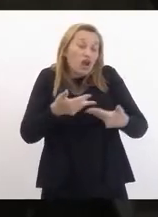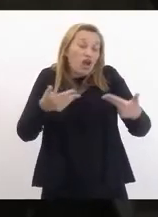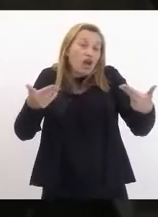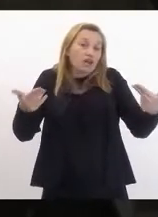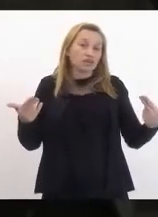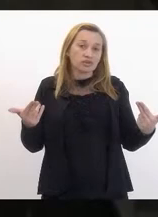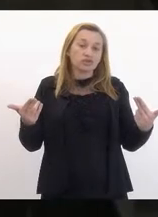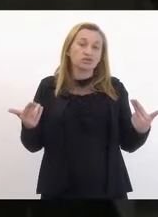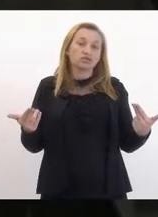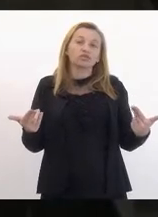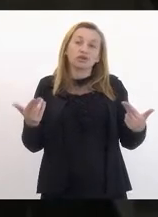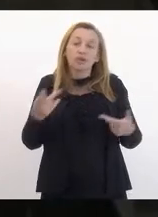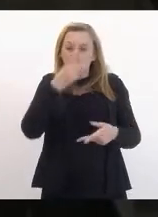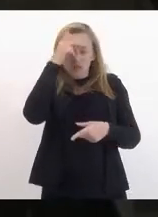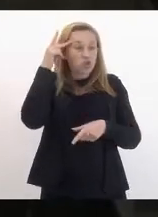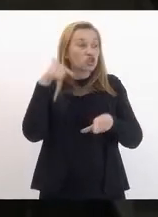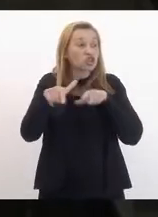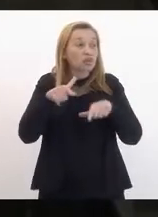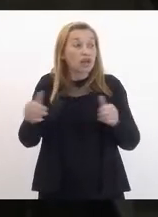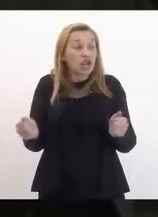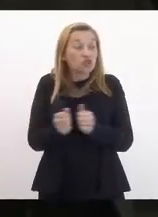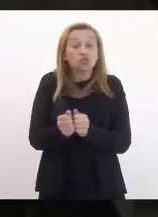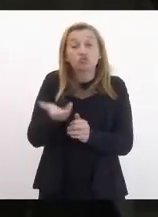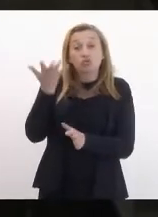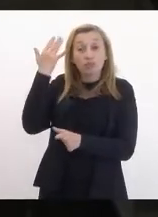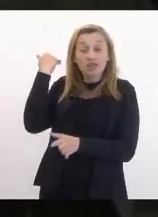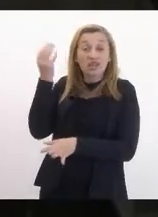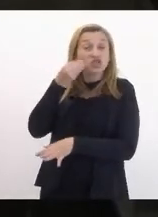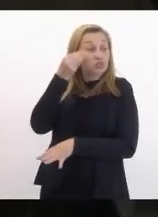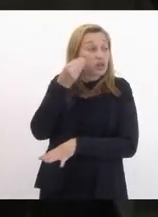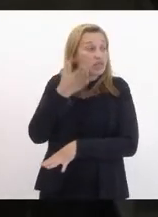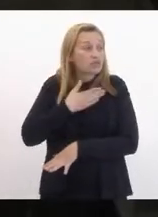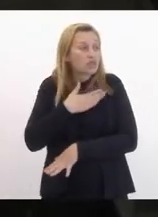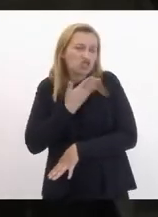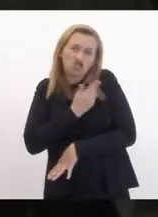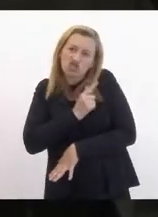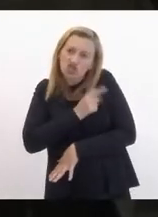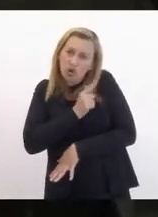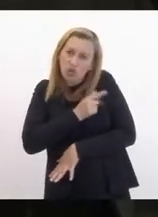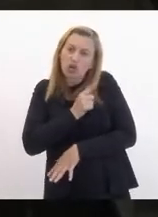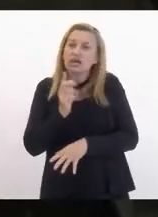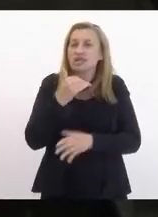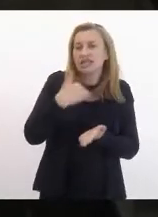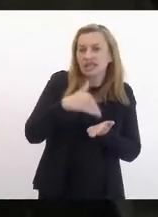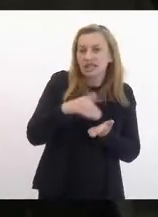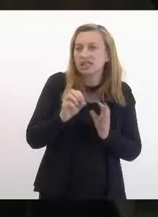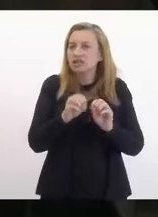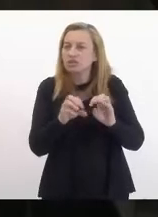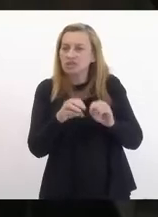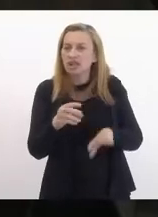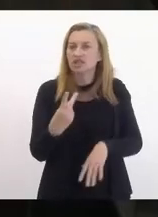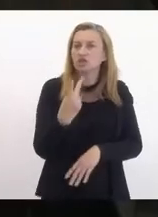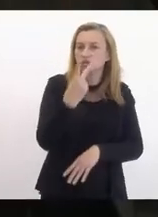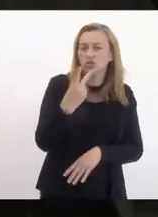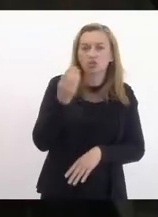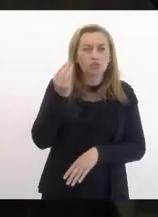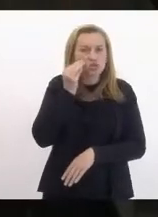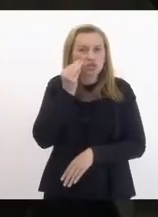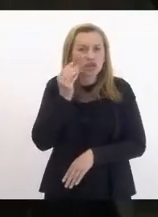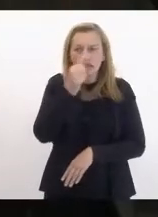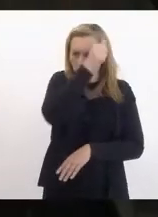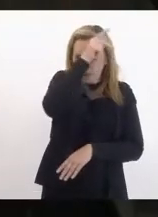tenho muitas pessoas que trabalharam comigo no passado, né, com as minhas experiências de gestão, como secretário de Educação da cidade em duas oportunidades, com o